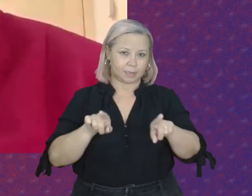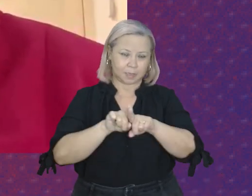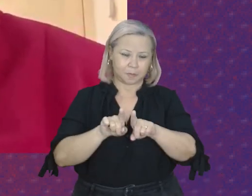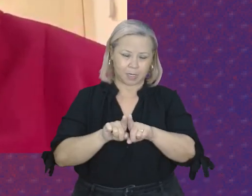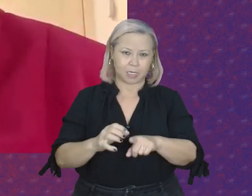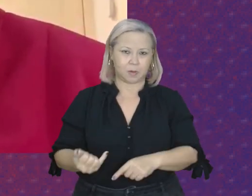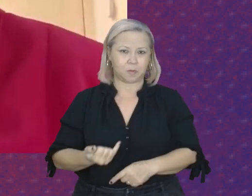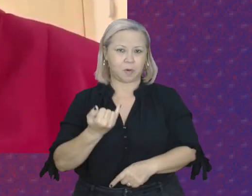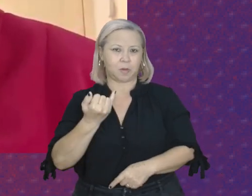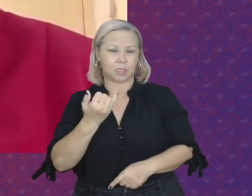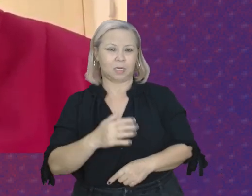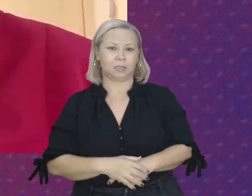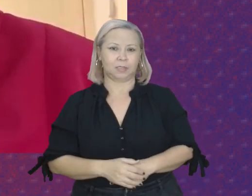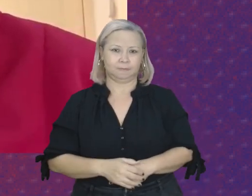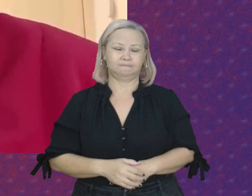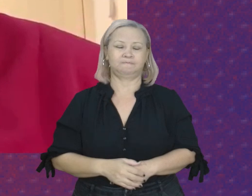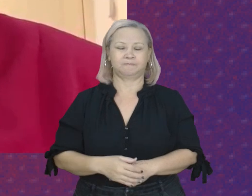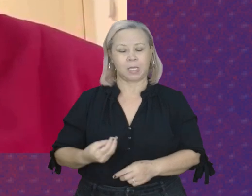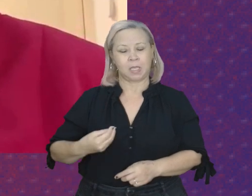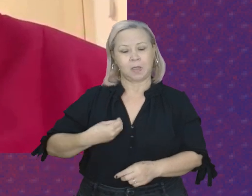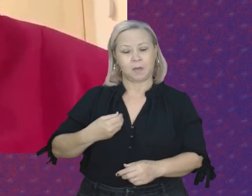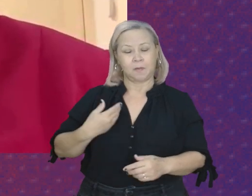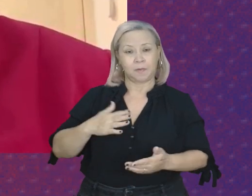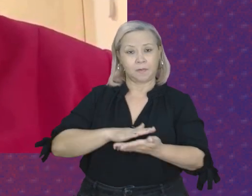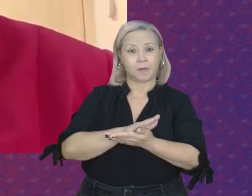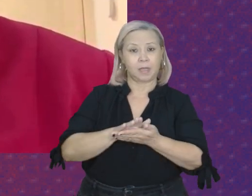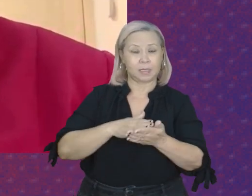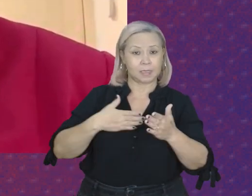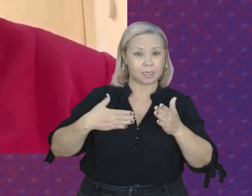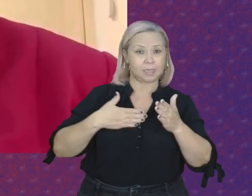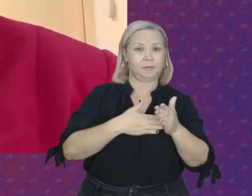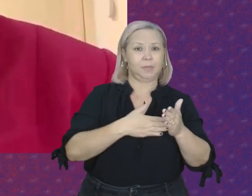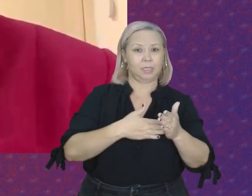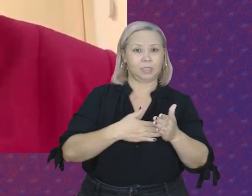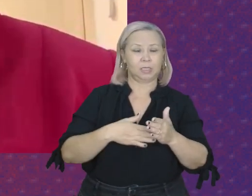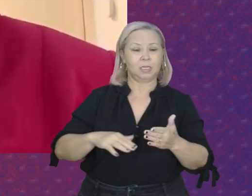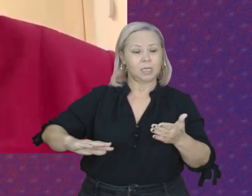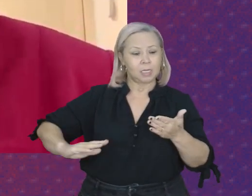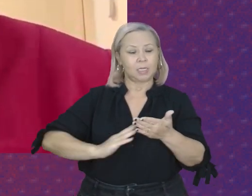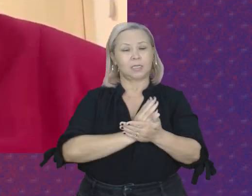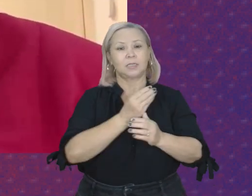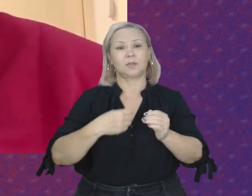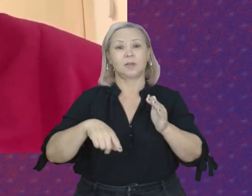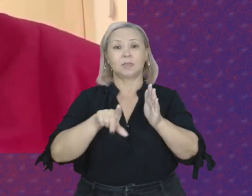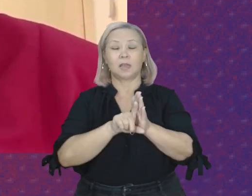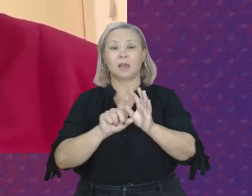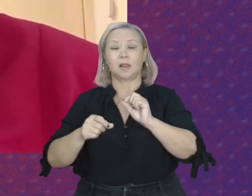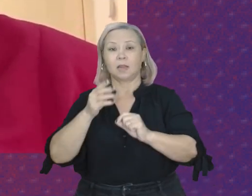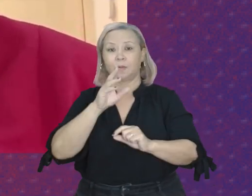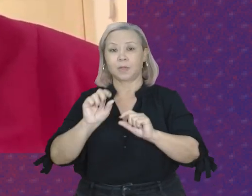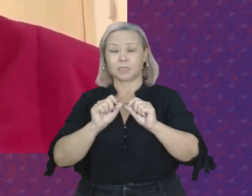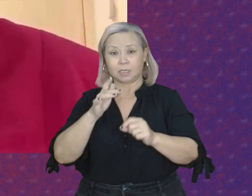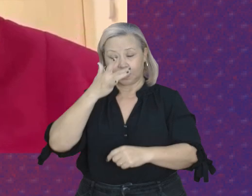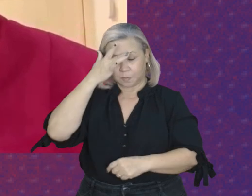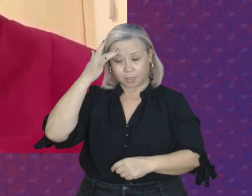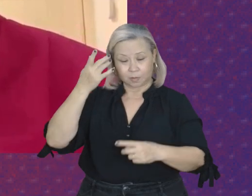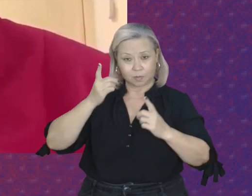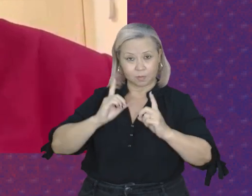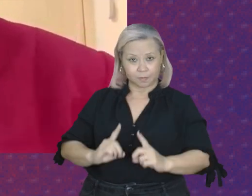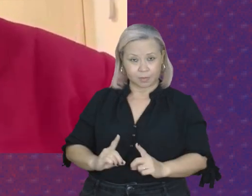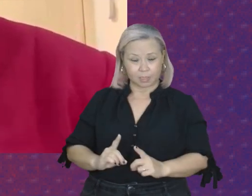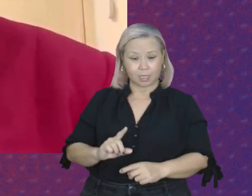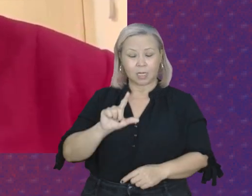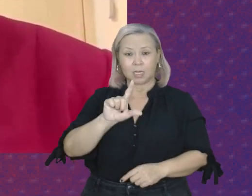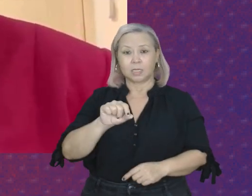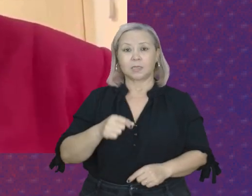Importante, o Viver Sem Limites, né? E sancionado a Lei Brasileira de Inclusão de Pessoas com Deficiência. Destacamos, por fim,